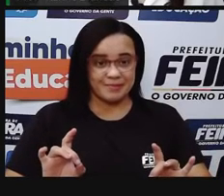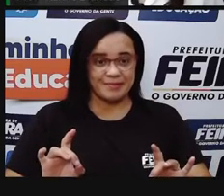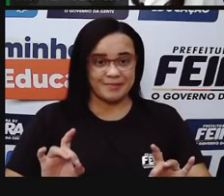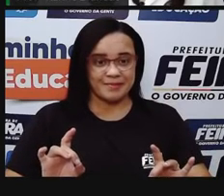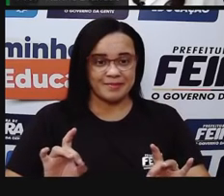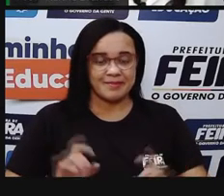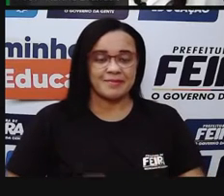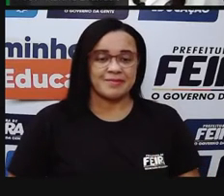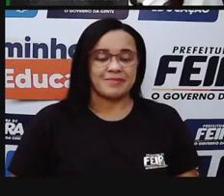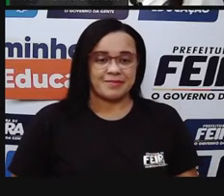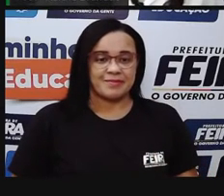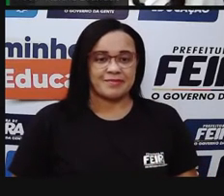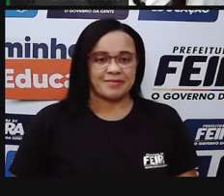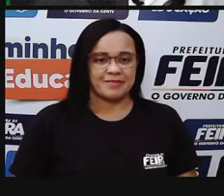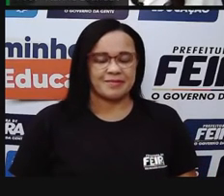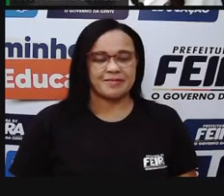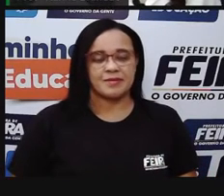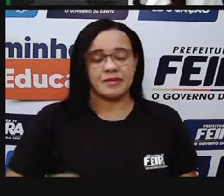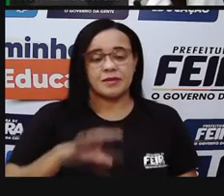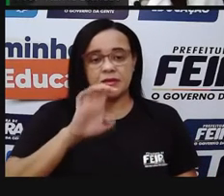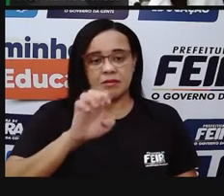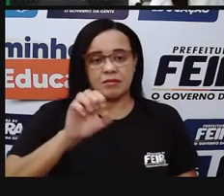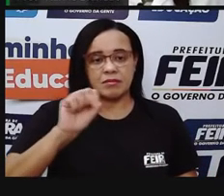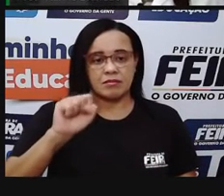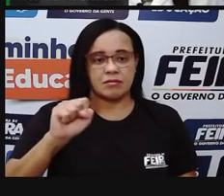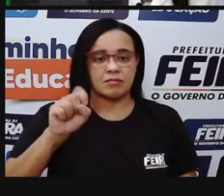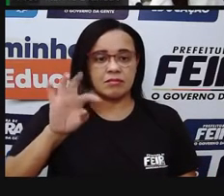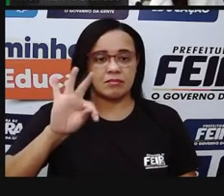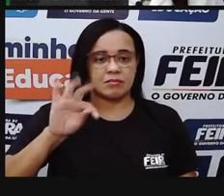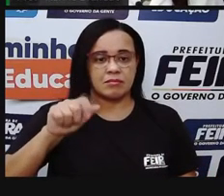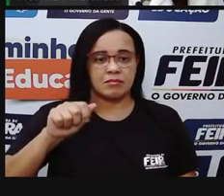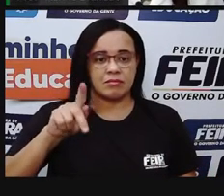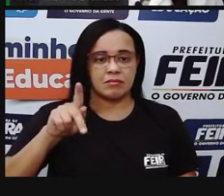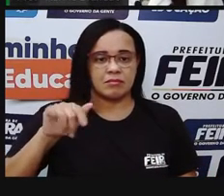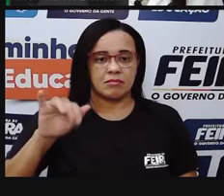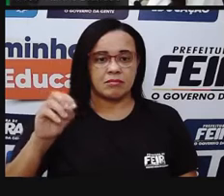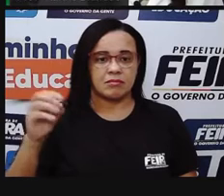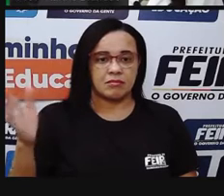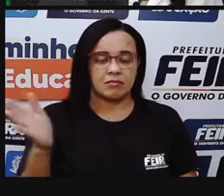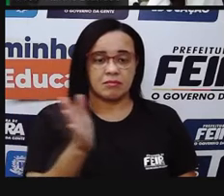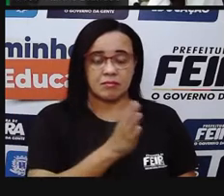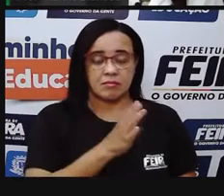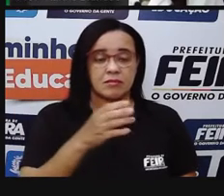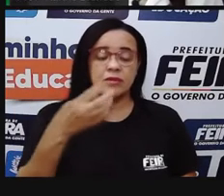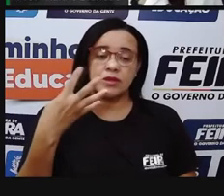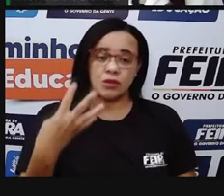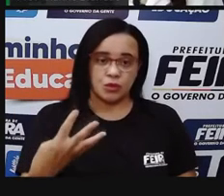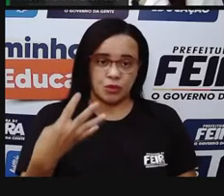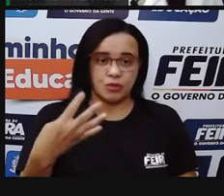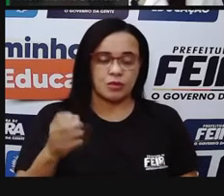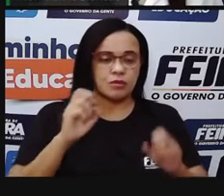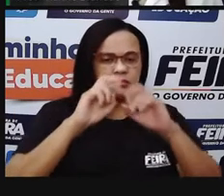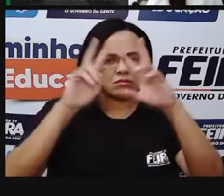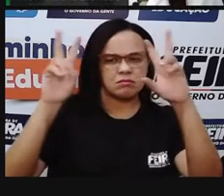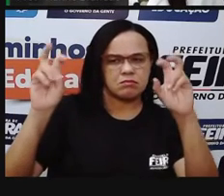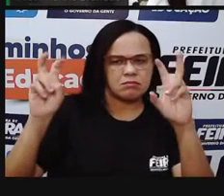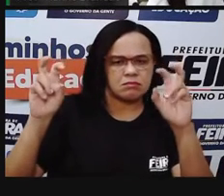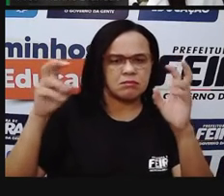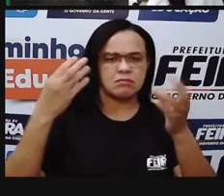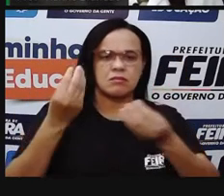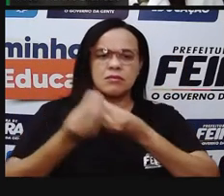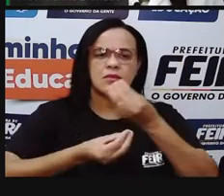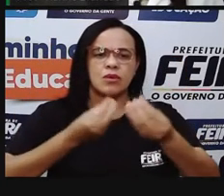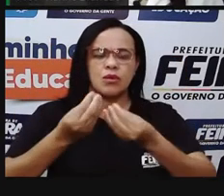do estágio 4. E a nossa aula de hoje tem como tema: somos animais? E aí, será que nós,